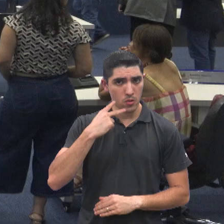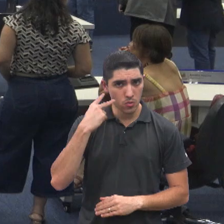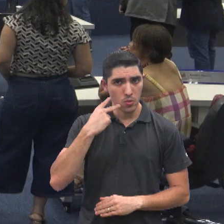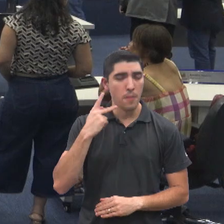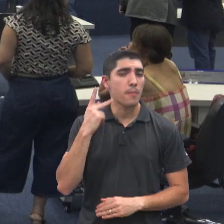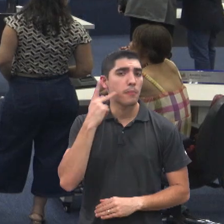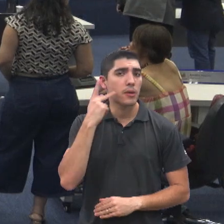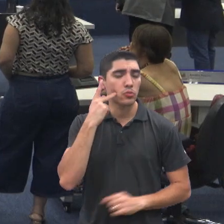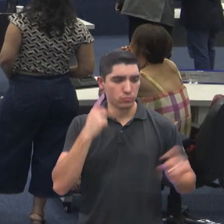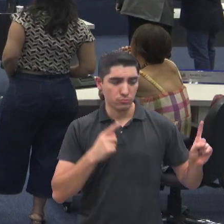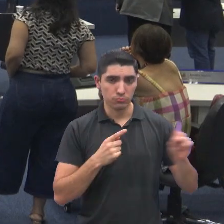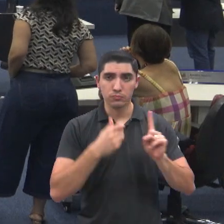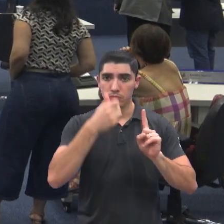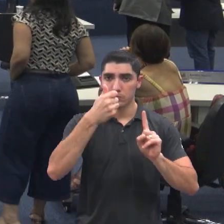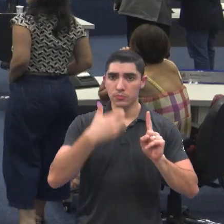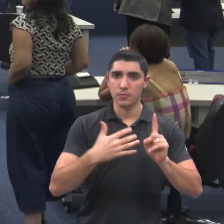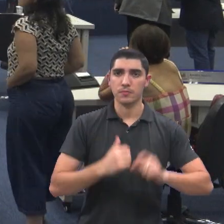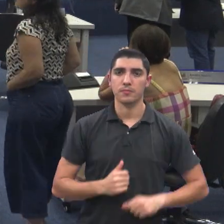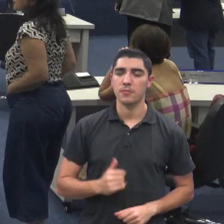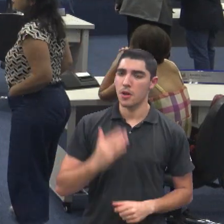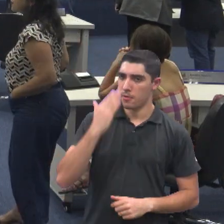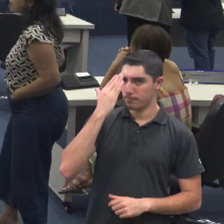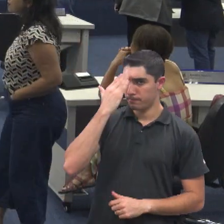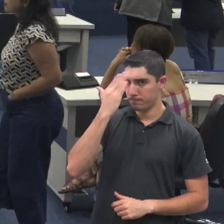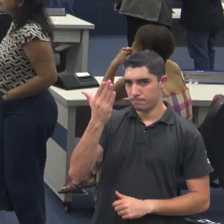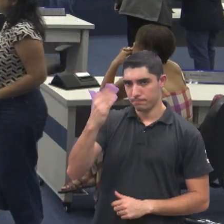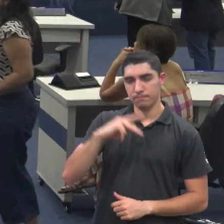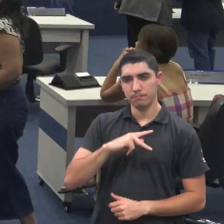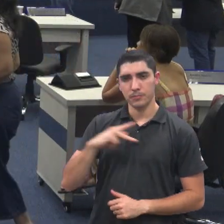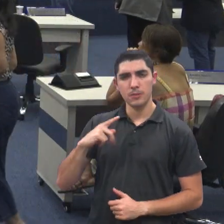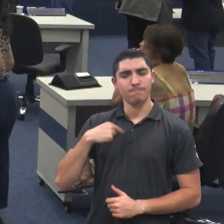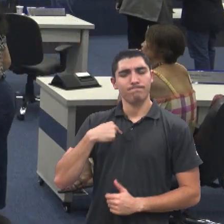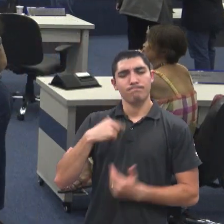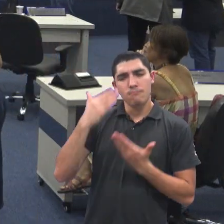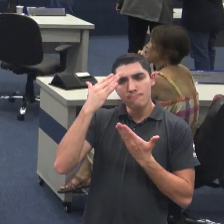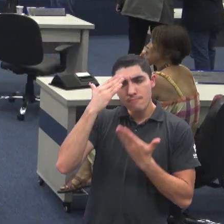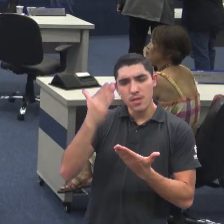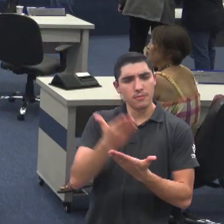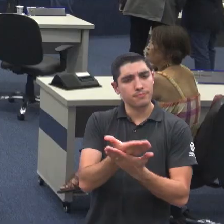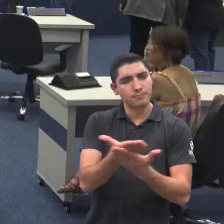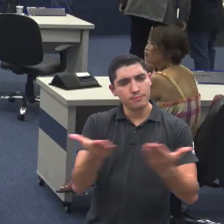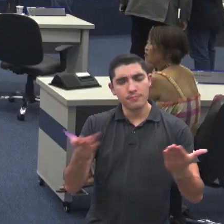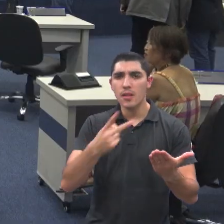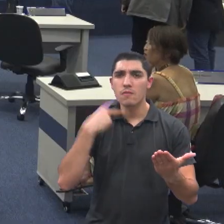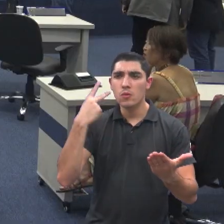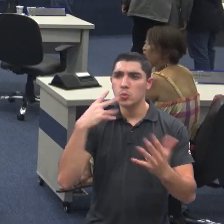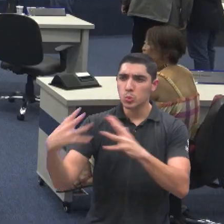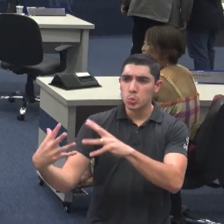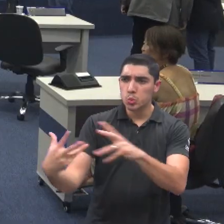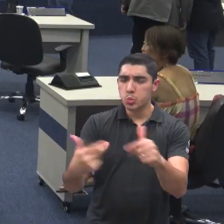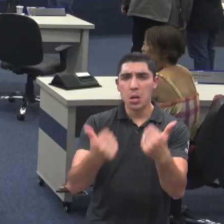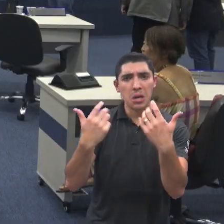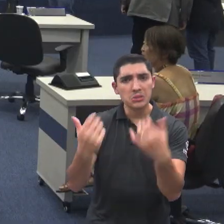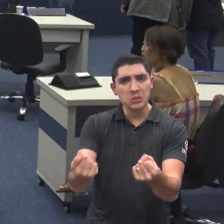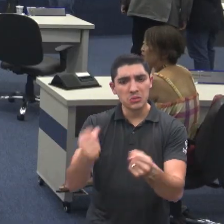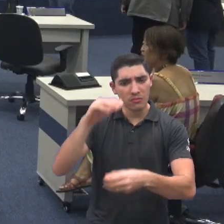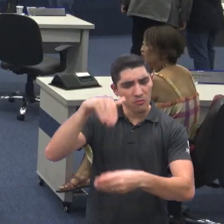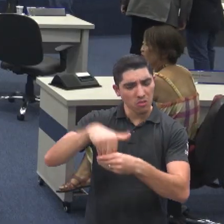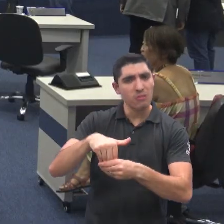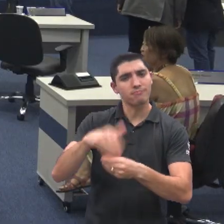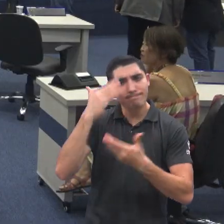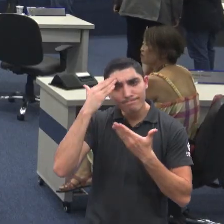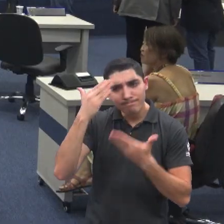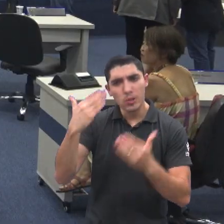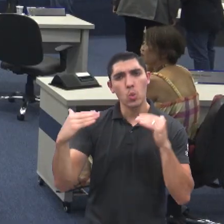Pascucci. Obrigado, senhor presidente. Quero agradecer os nobres pares pela votação unânime, também os colegas